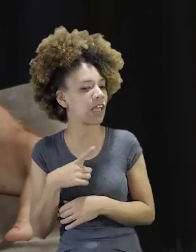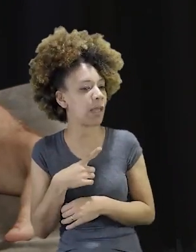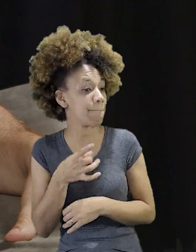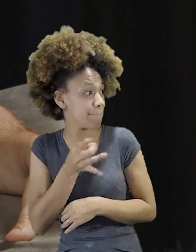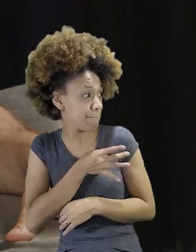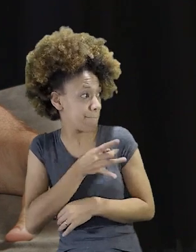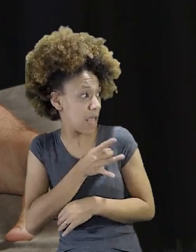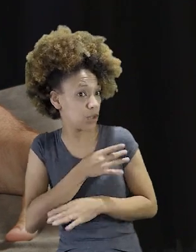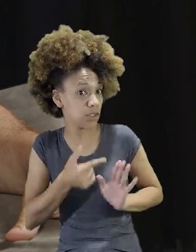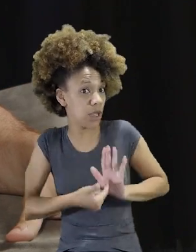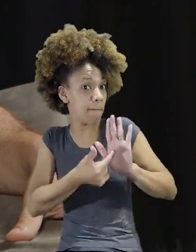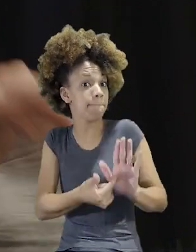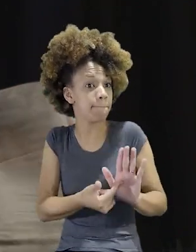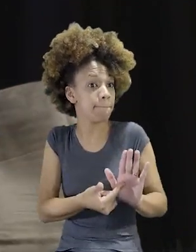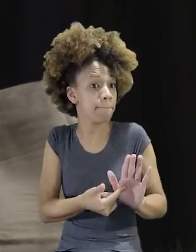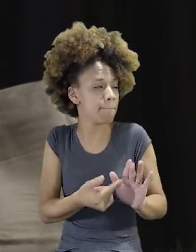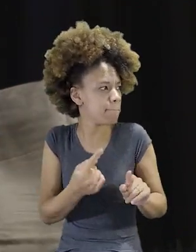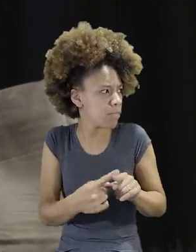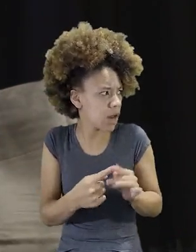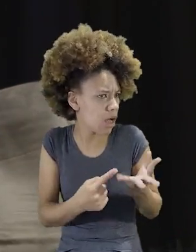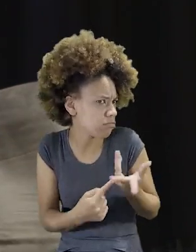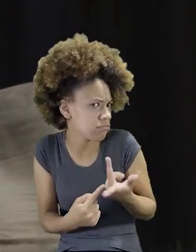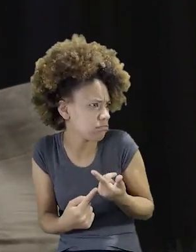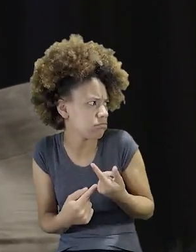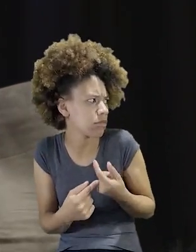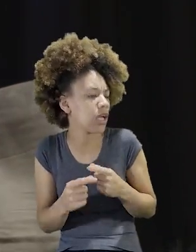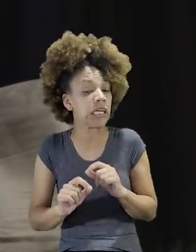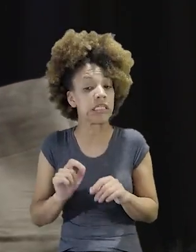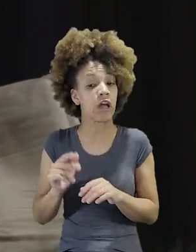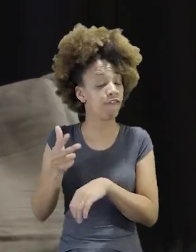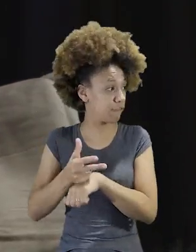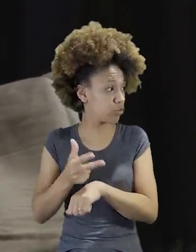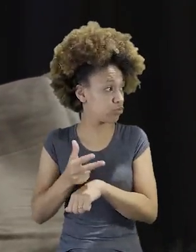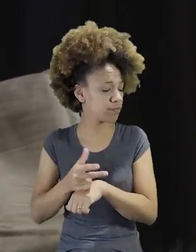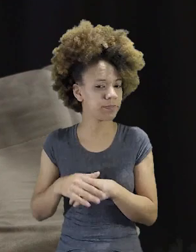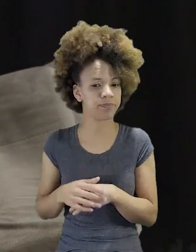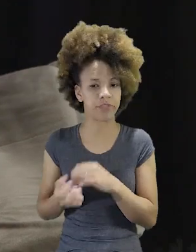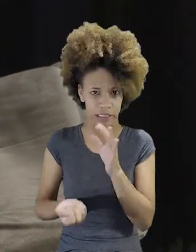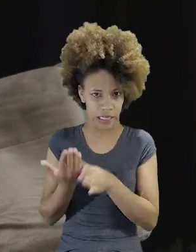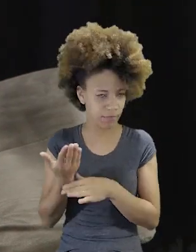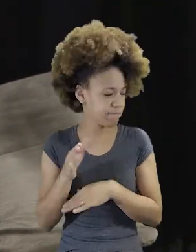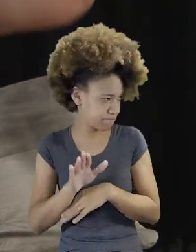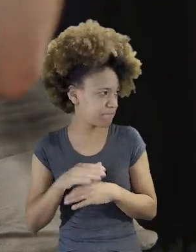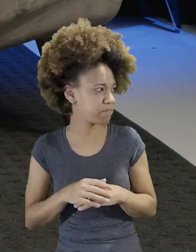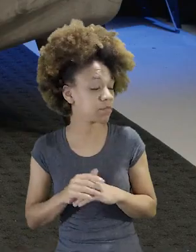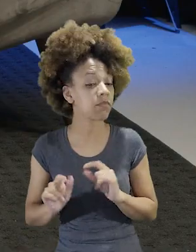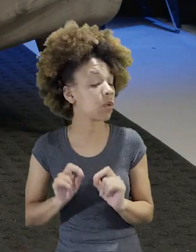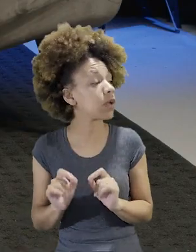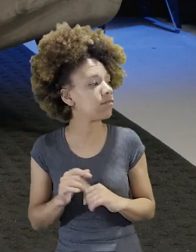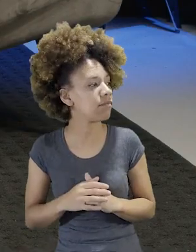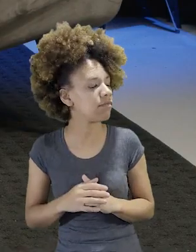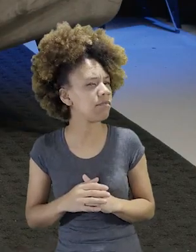morre quando você tem muito medo de se expressar porque manifestação artística é uma expressão igual a gente falou no vídeo que vai surgir em breve